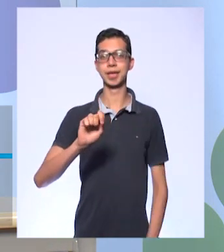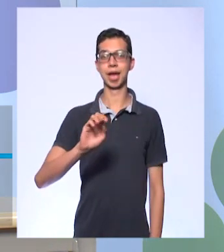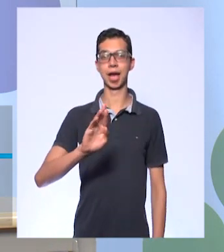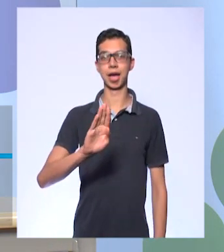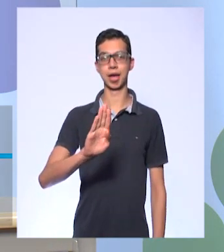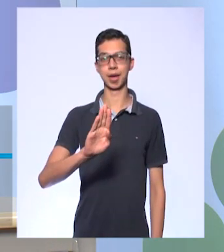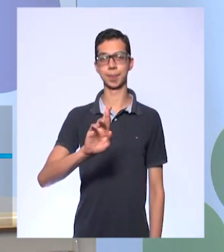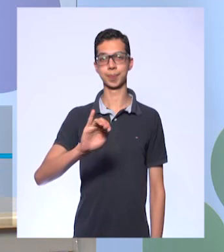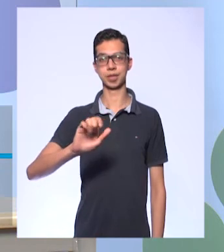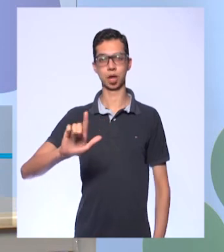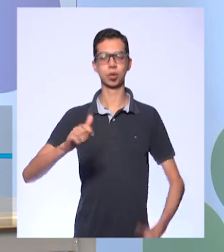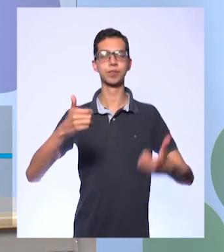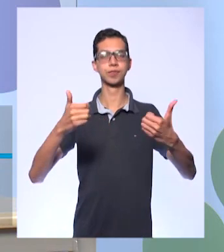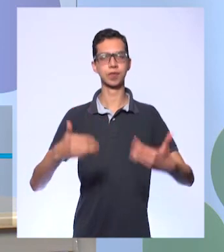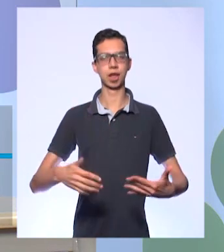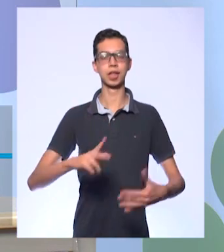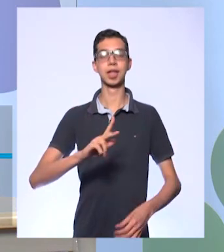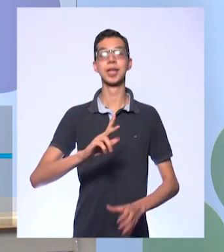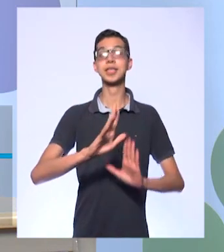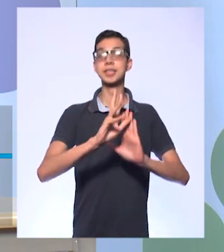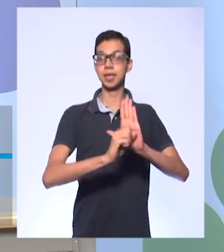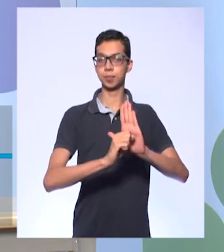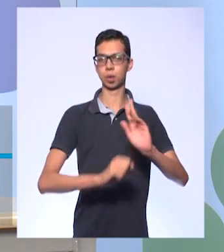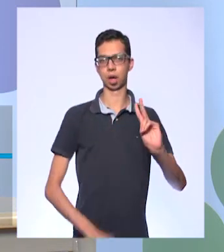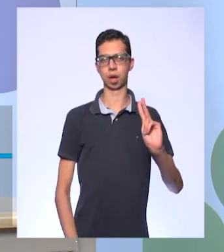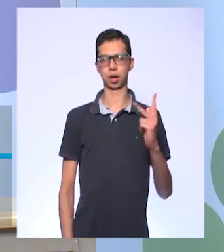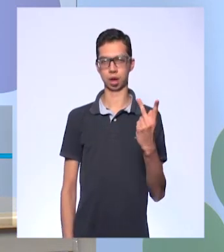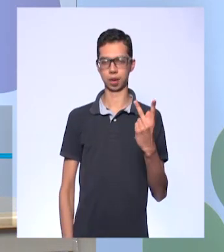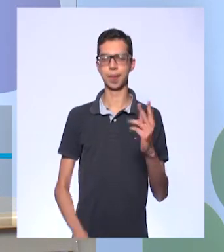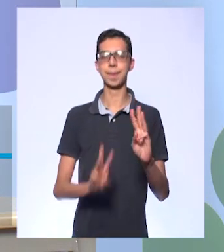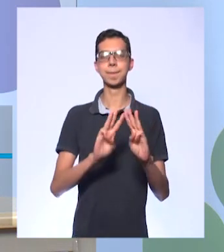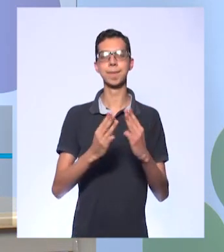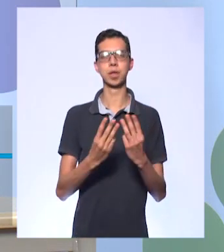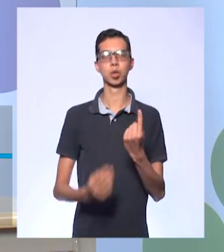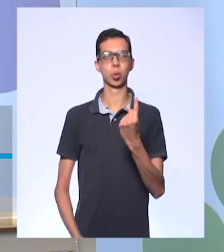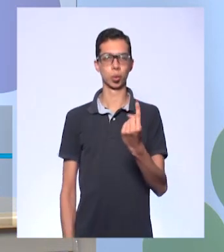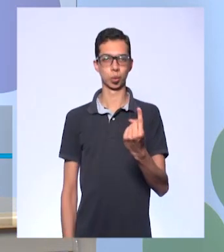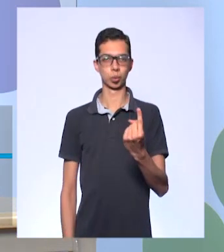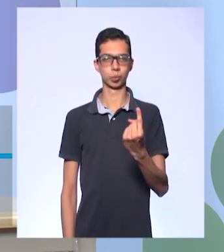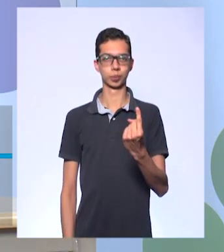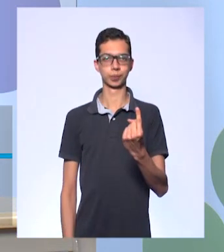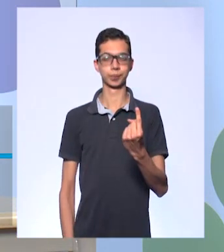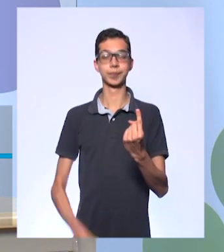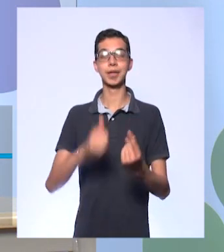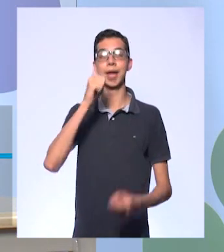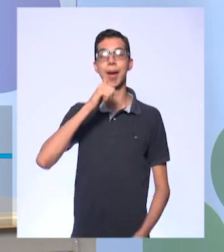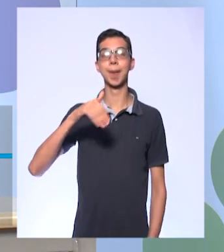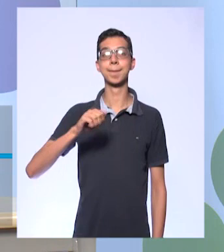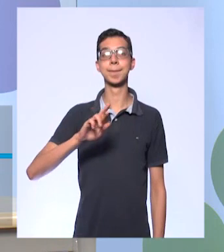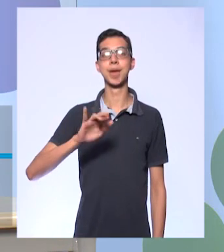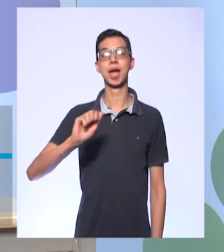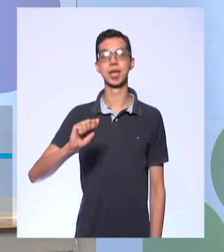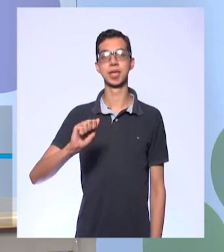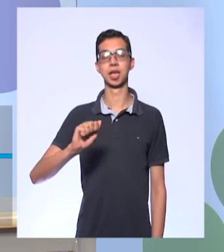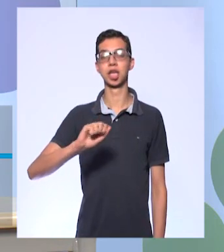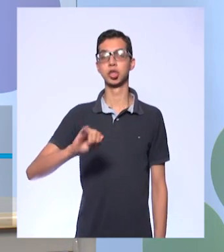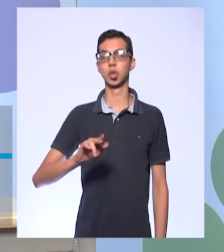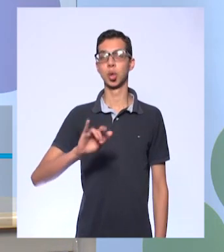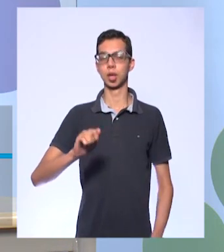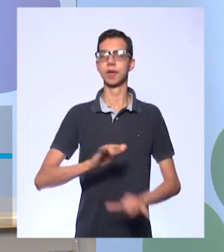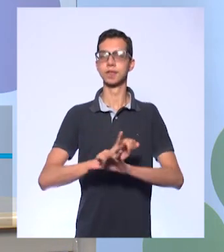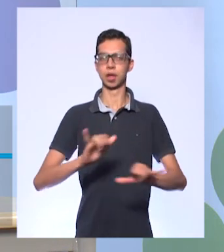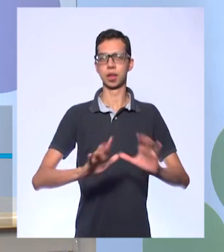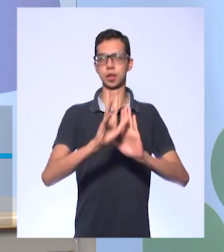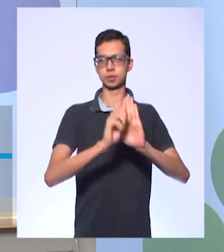o hidrogênio, o símbolo é H e a massa atômica 1. A Maria Júlia falou que